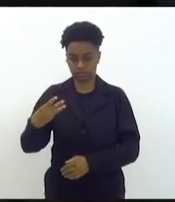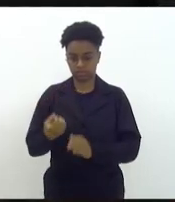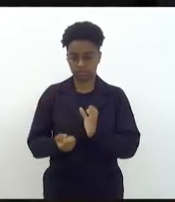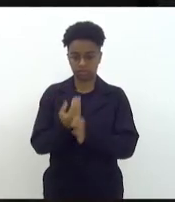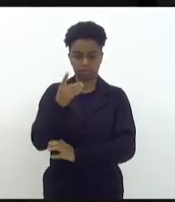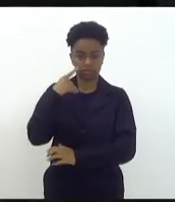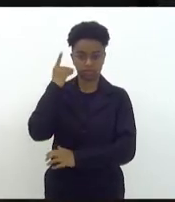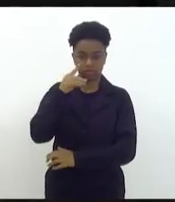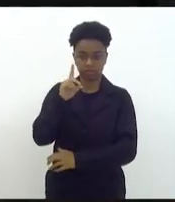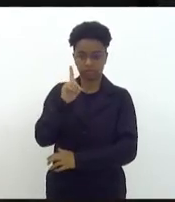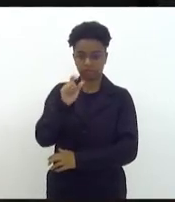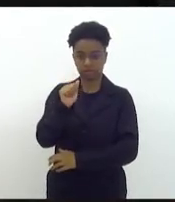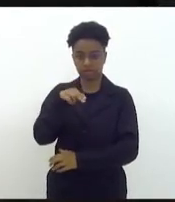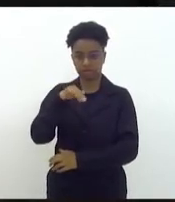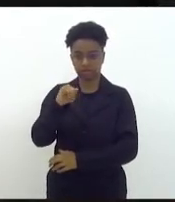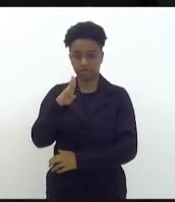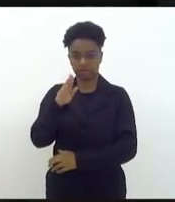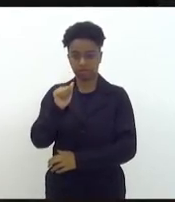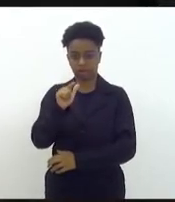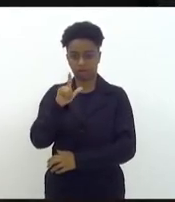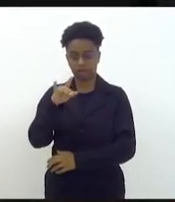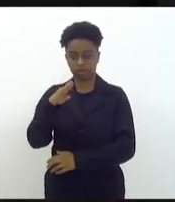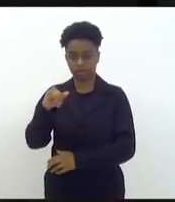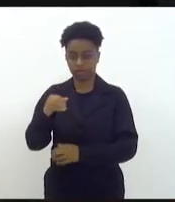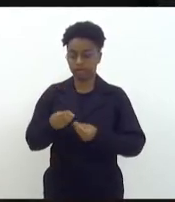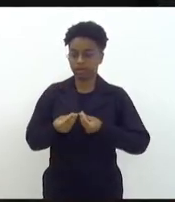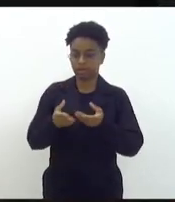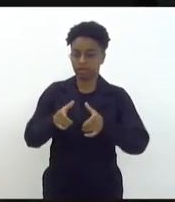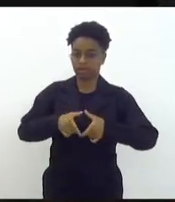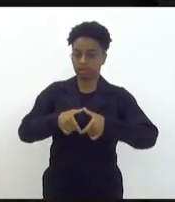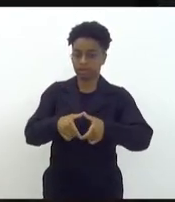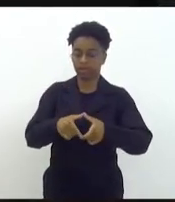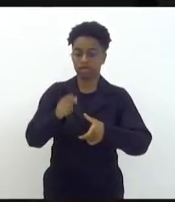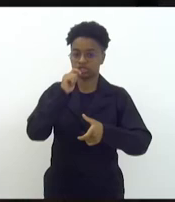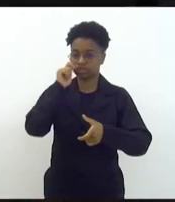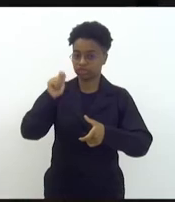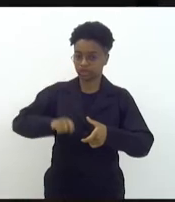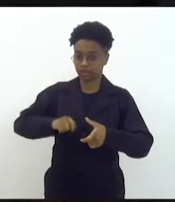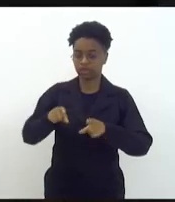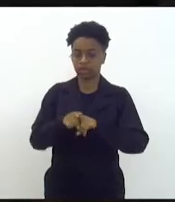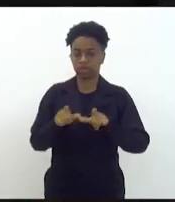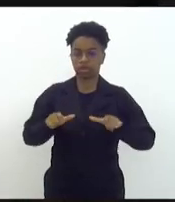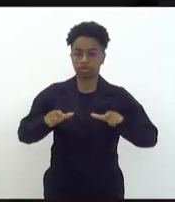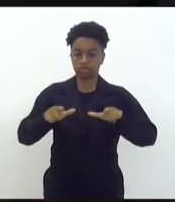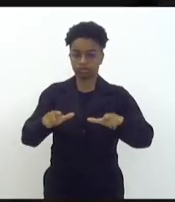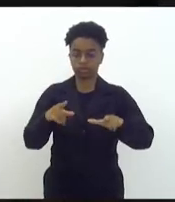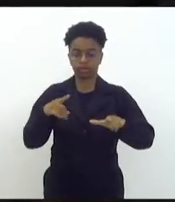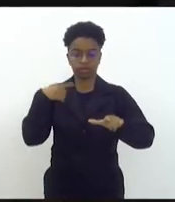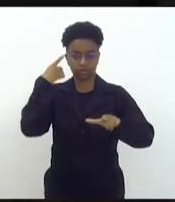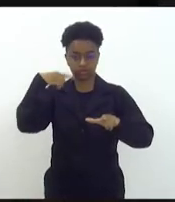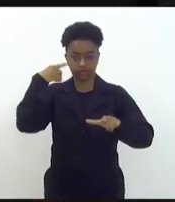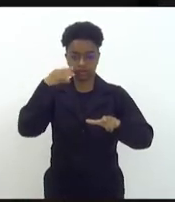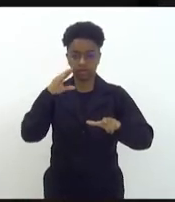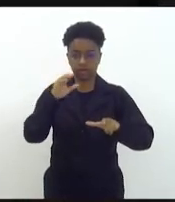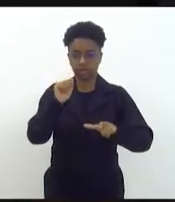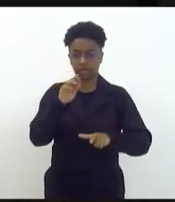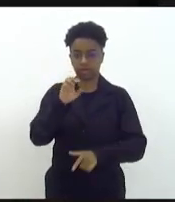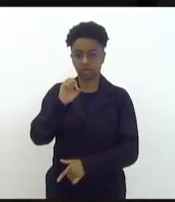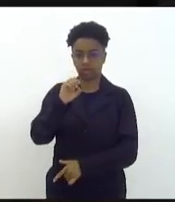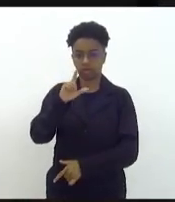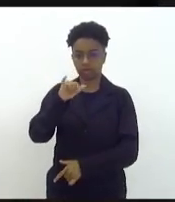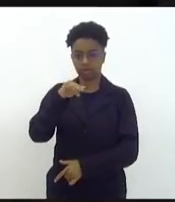de autoridade da deputada Dani Balbi que concede a medalha Tiradentes E o respectivo diploma ilustríssima advogada Caroline